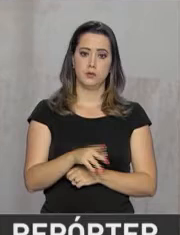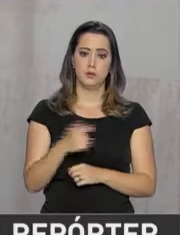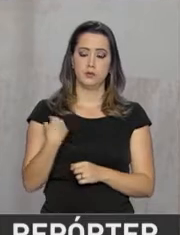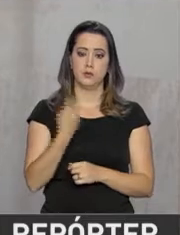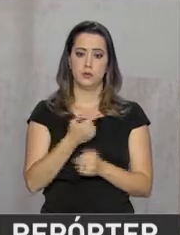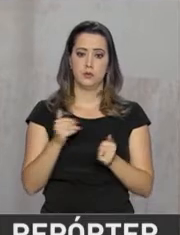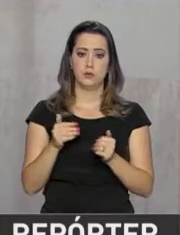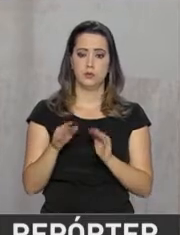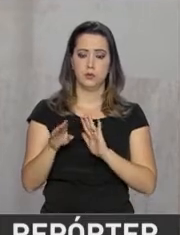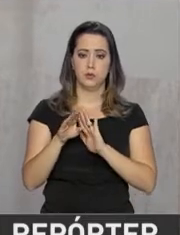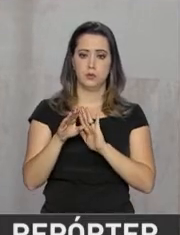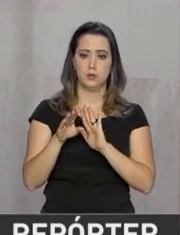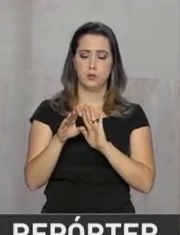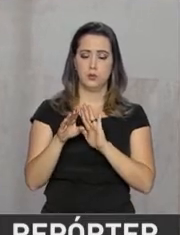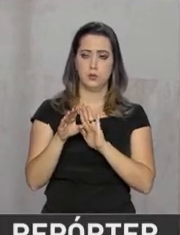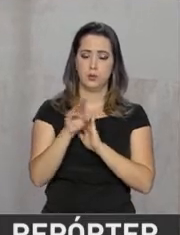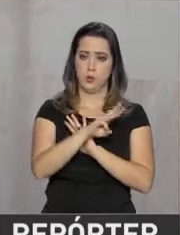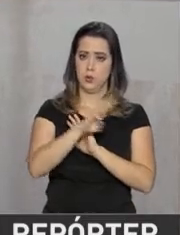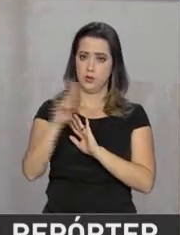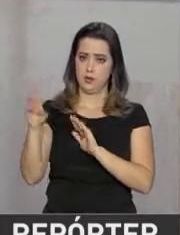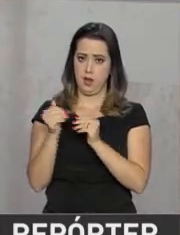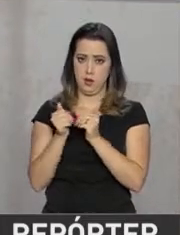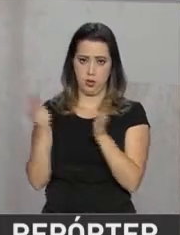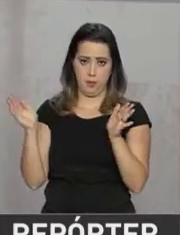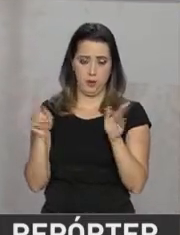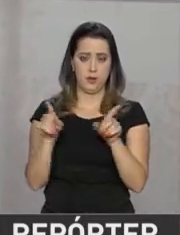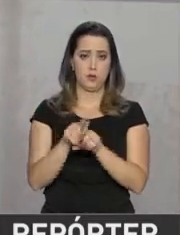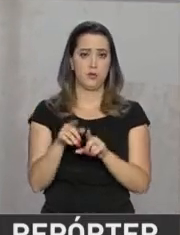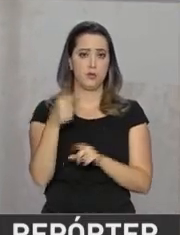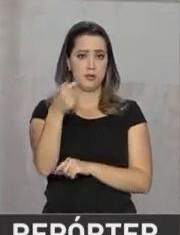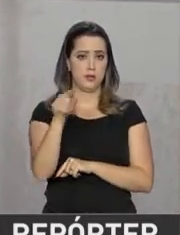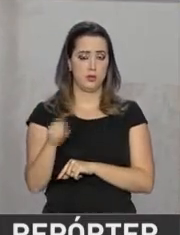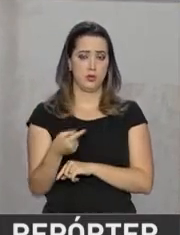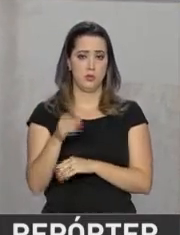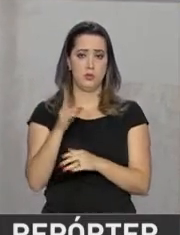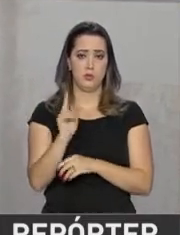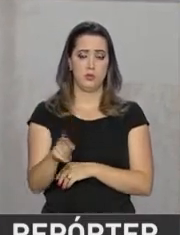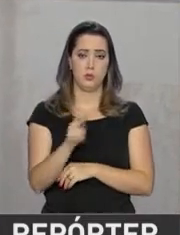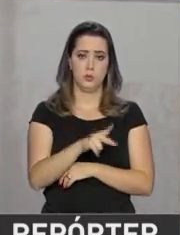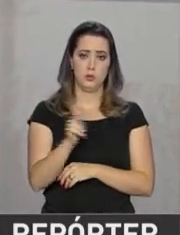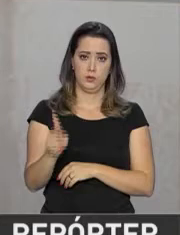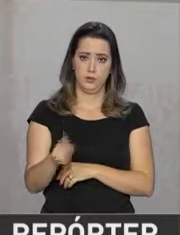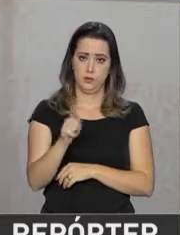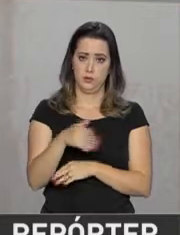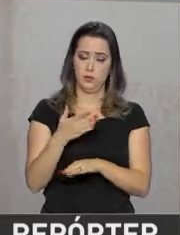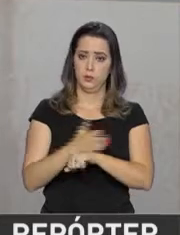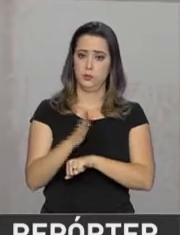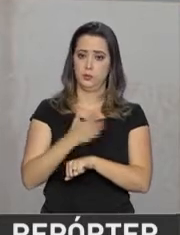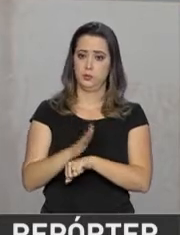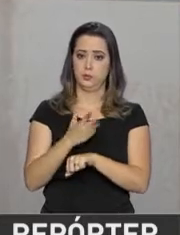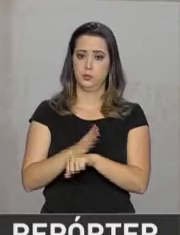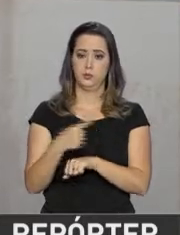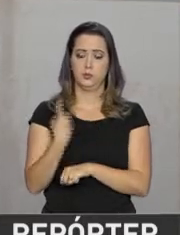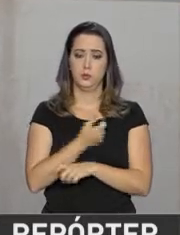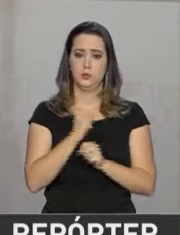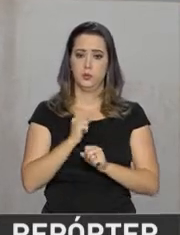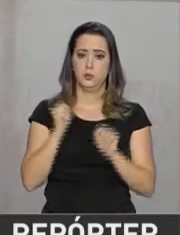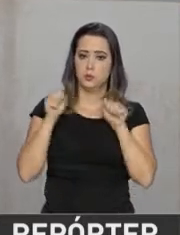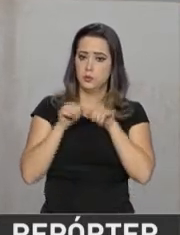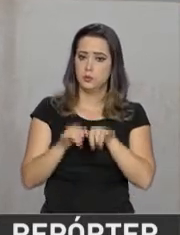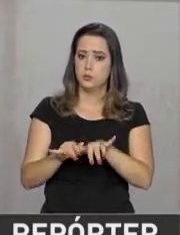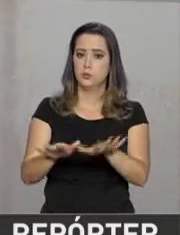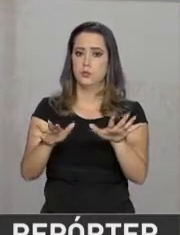aberta que assegurará 7 mil professores que estarão engajados em na capacitação para que a gente possa multiplicar